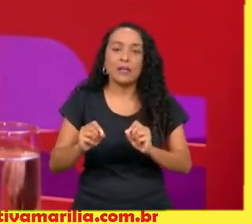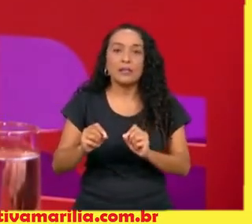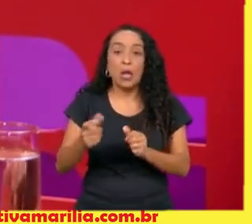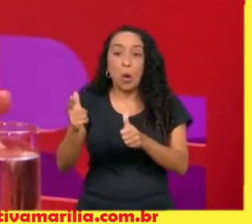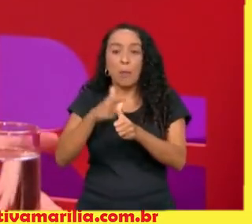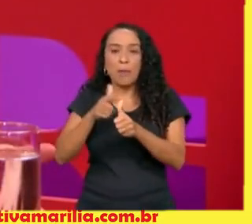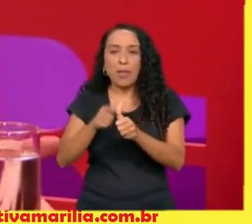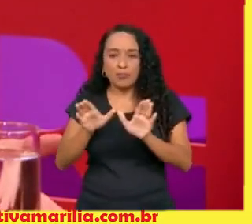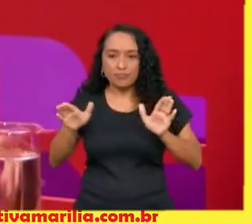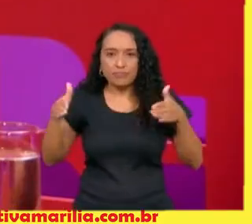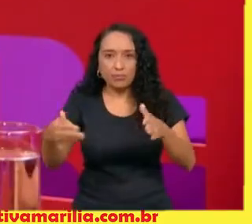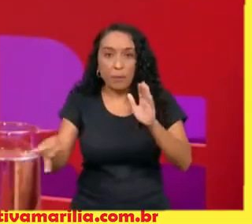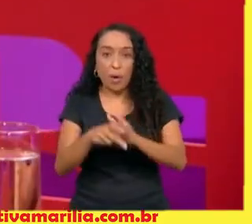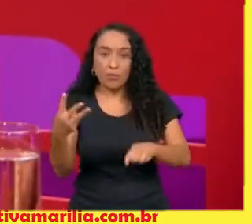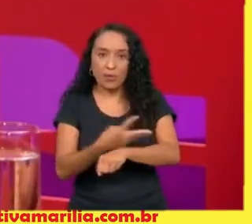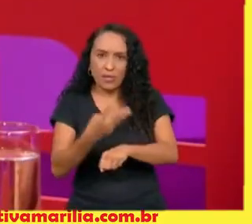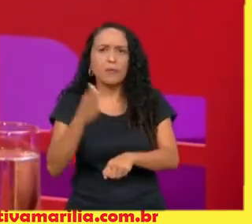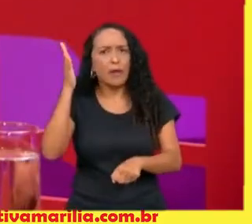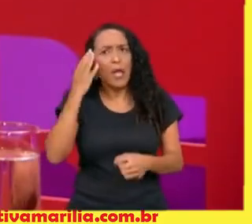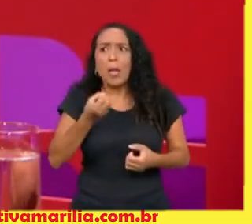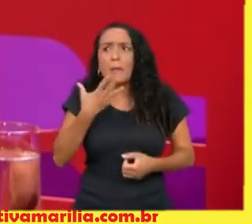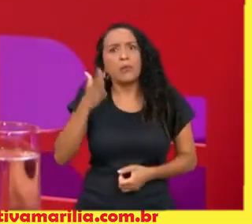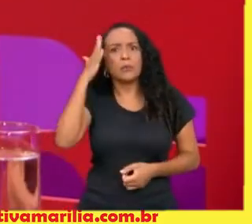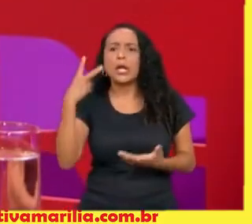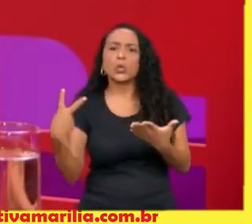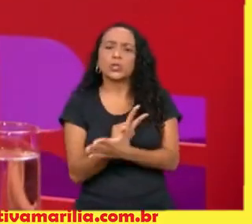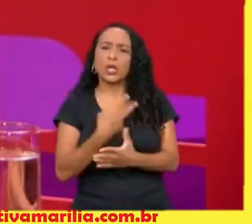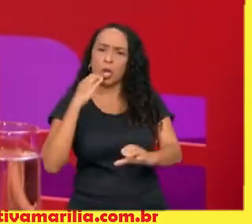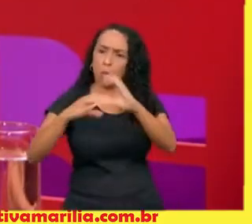WhatsApp, né? E é muito legal, saber o que está acontecendo, se comunicar.